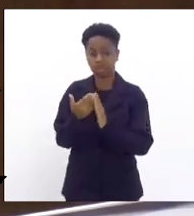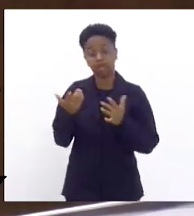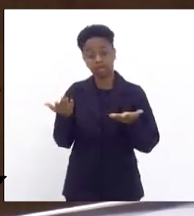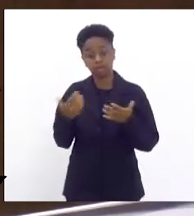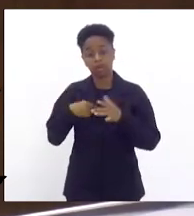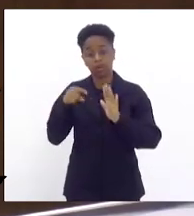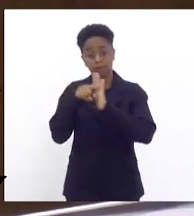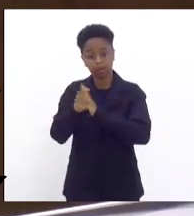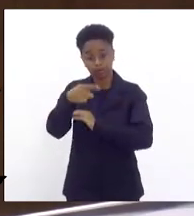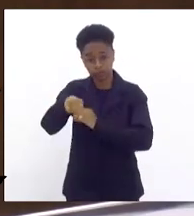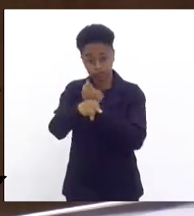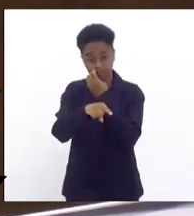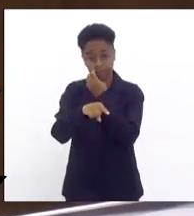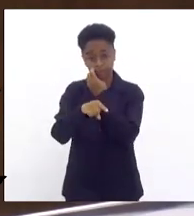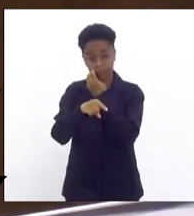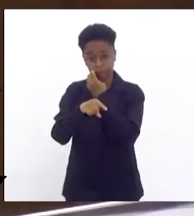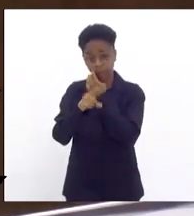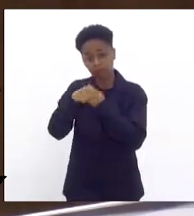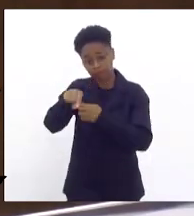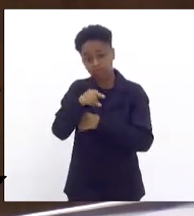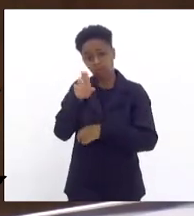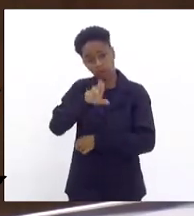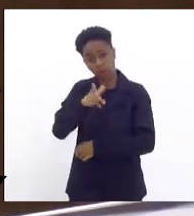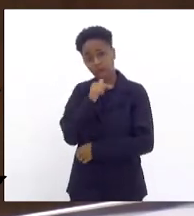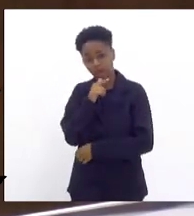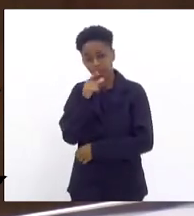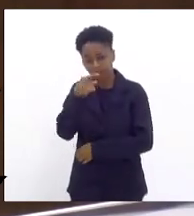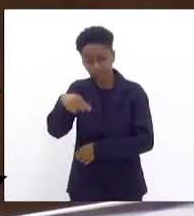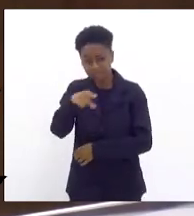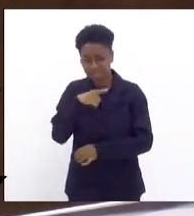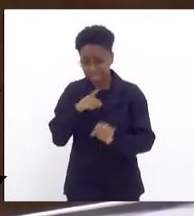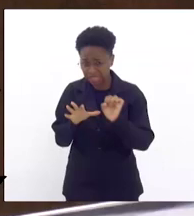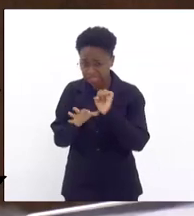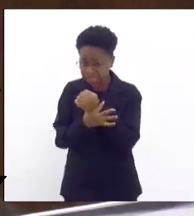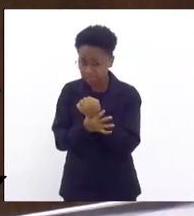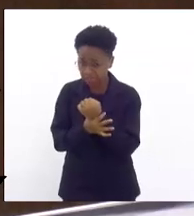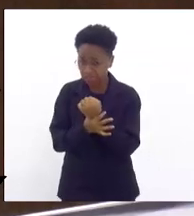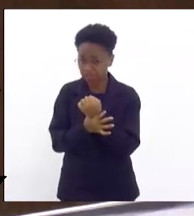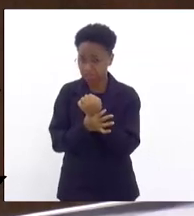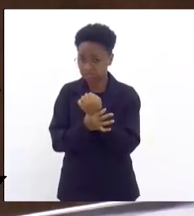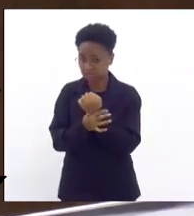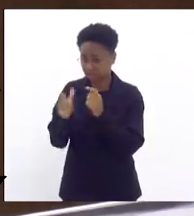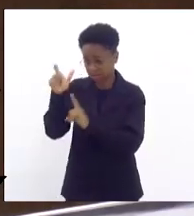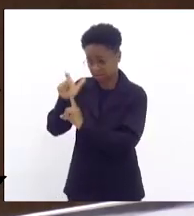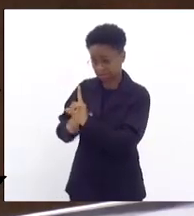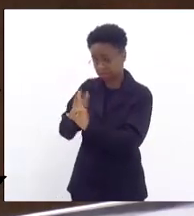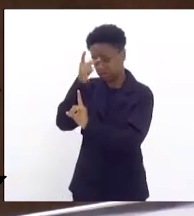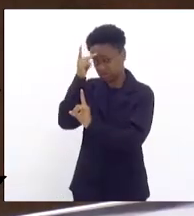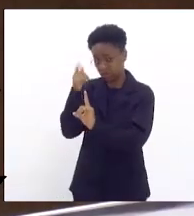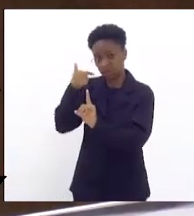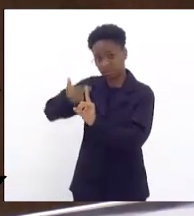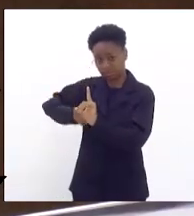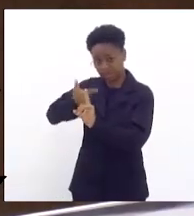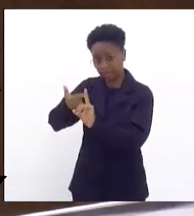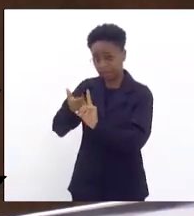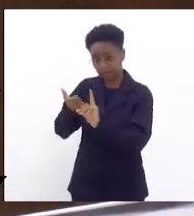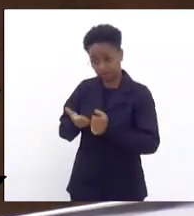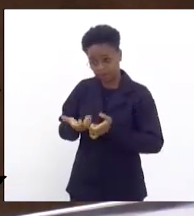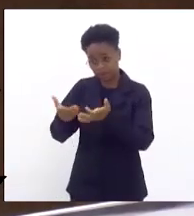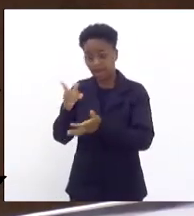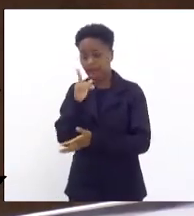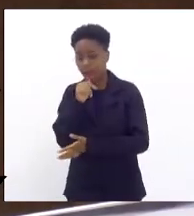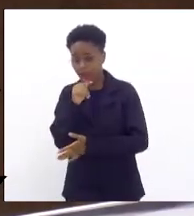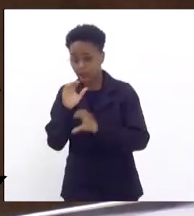aos senhores que estão aqui, que são usuários do sistema, vocês têm segurança de que um trabalhador que presta um serviço desse, de água,